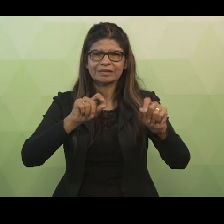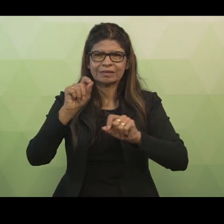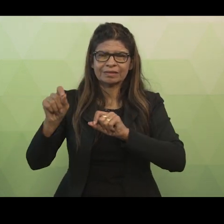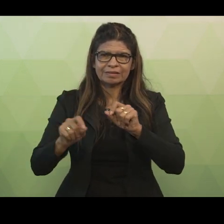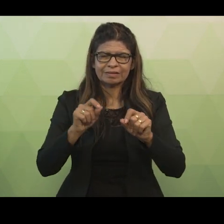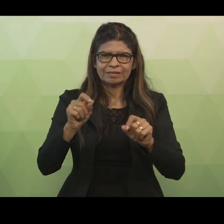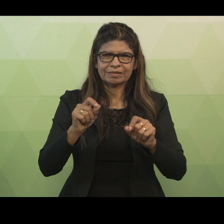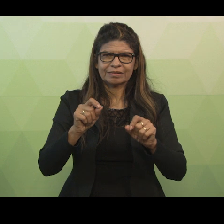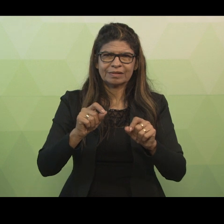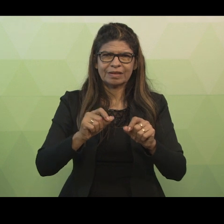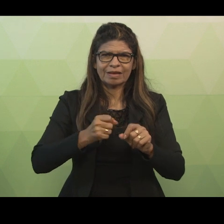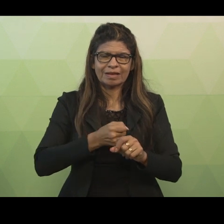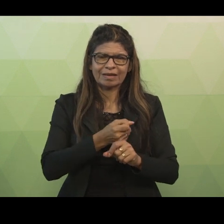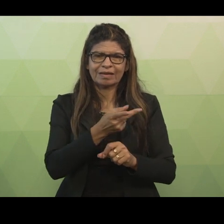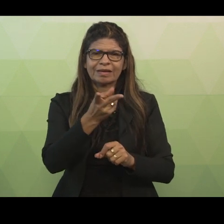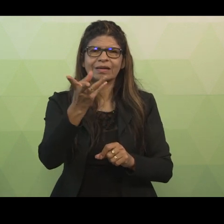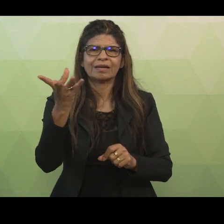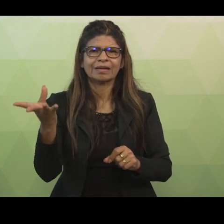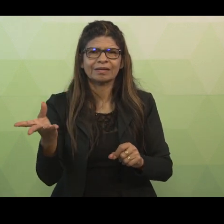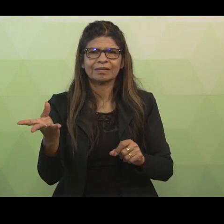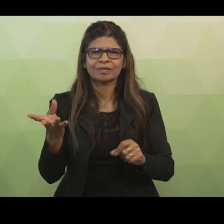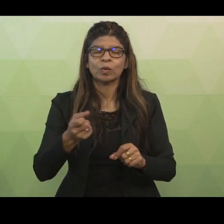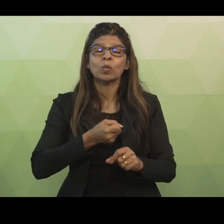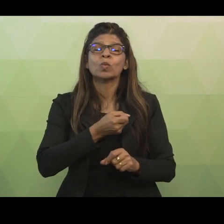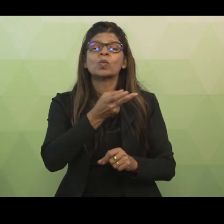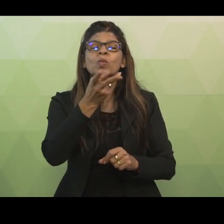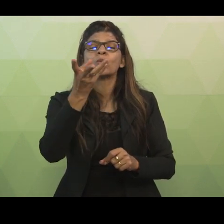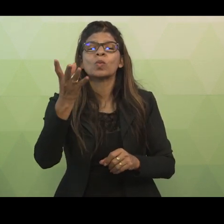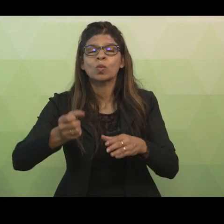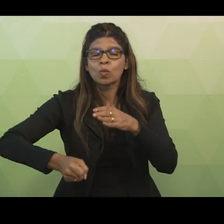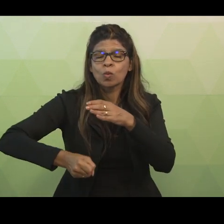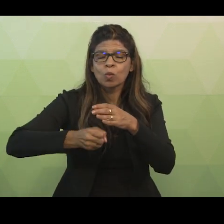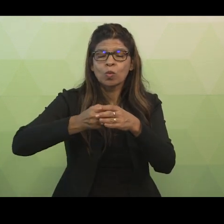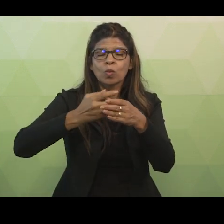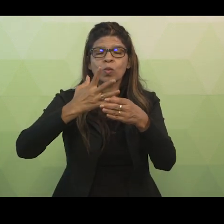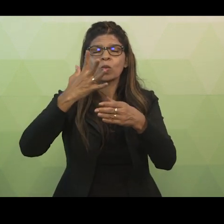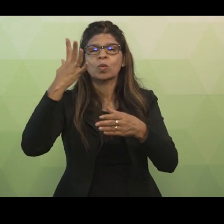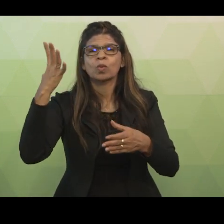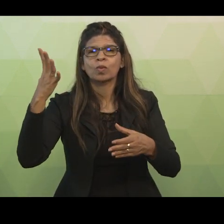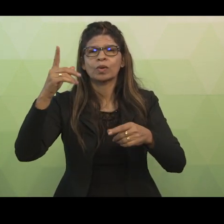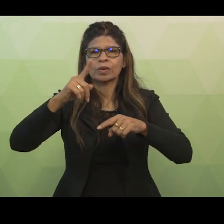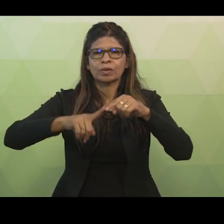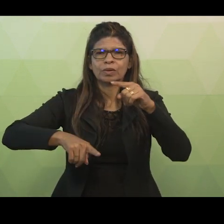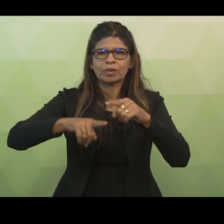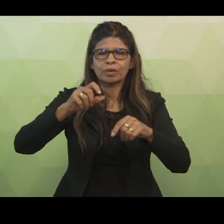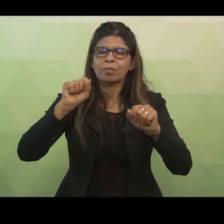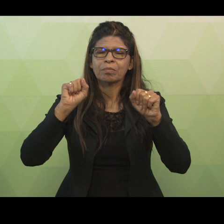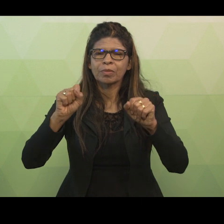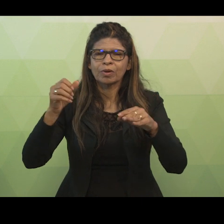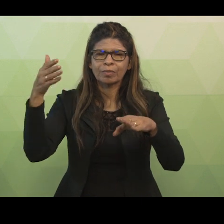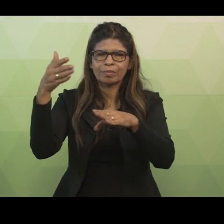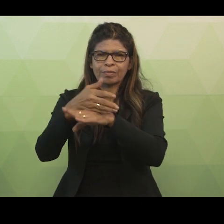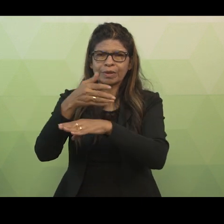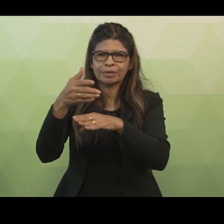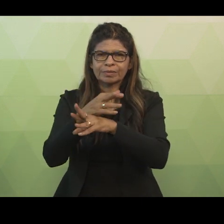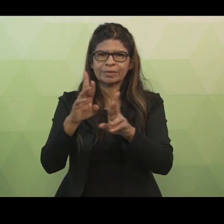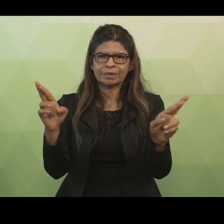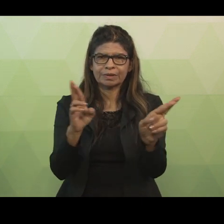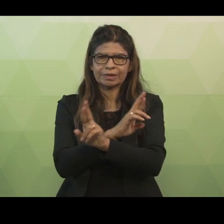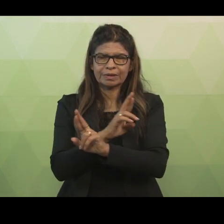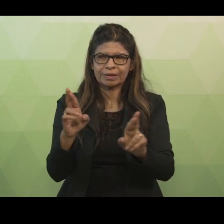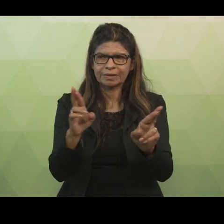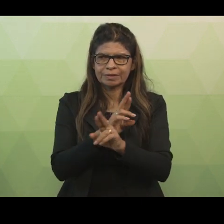deverá extrair o máximo de informações possíveis sobre o processo manual da empresa para que ele possa conhecer